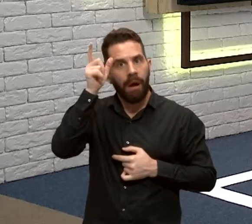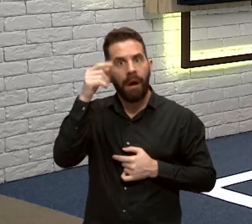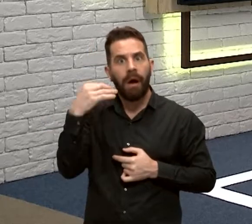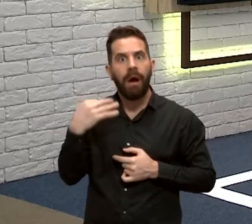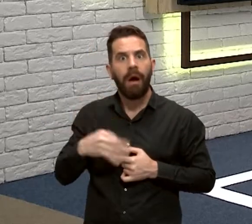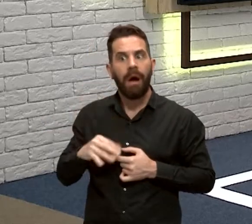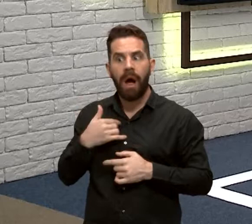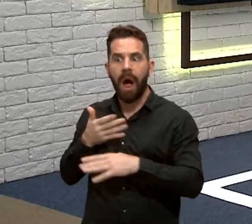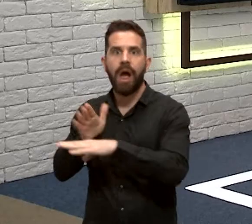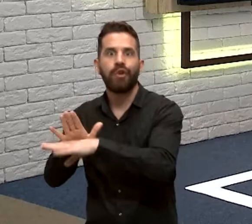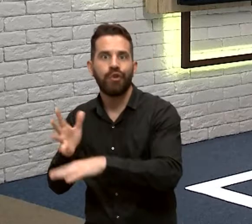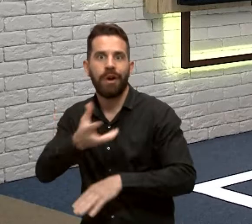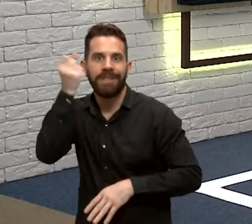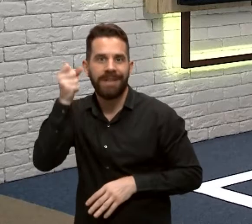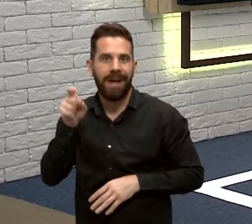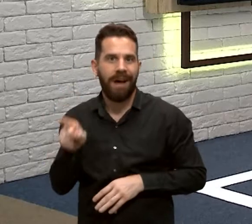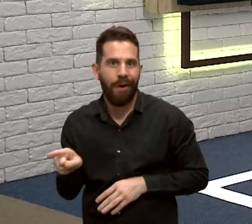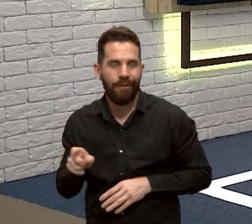é exatamente